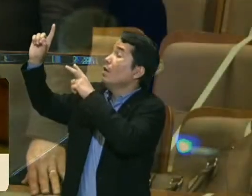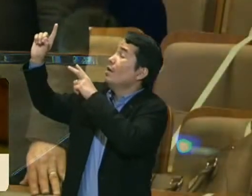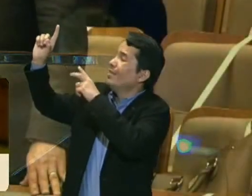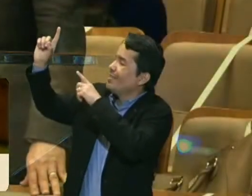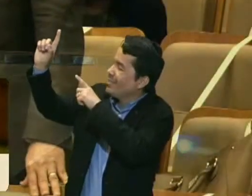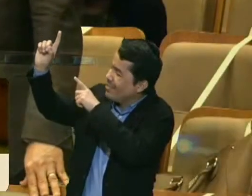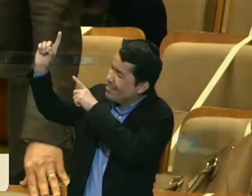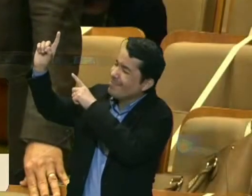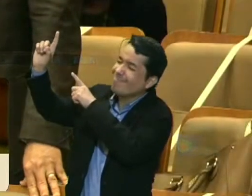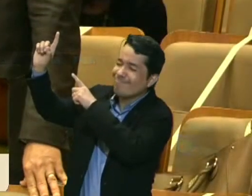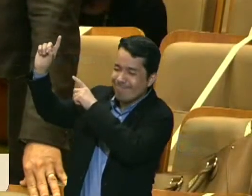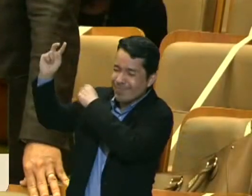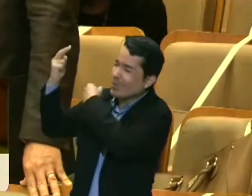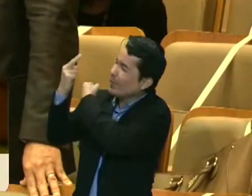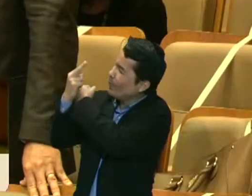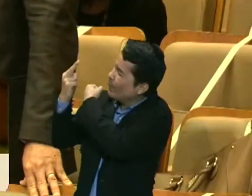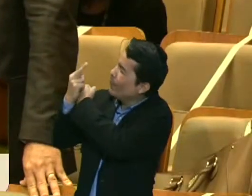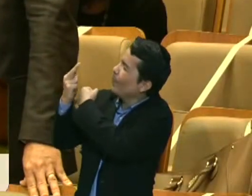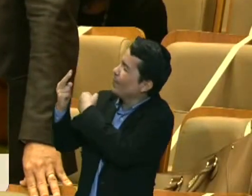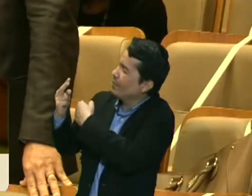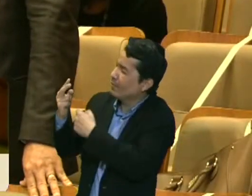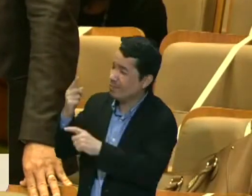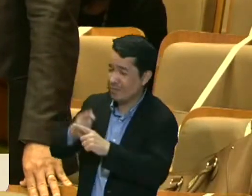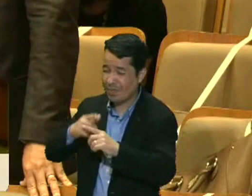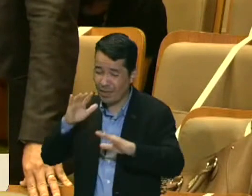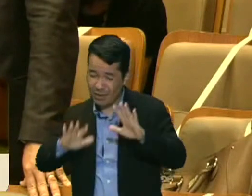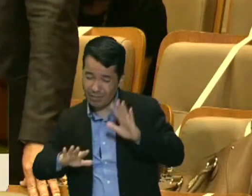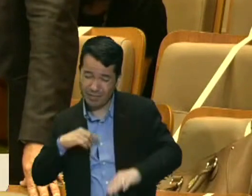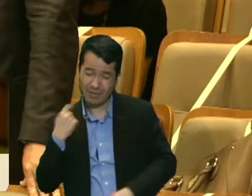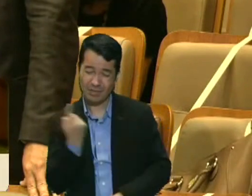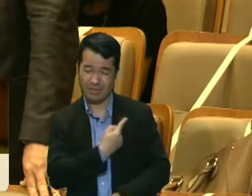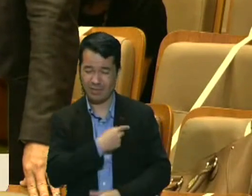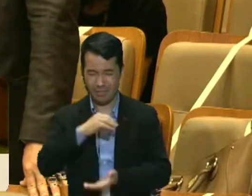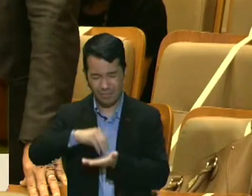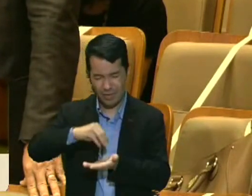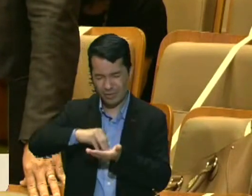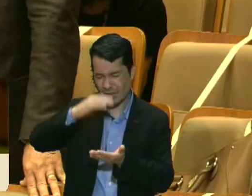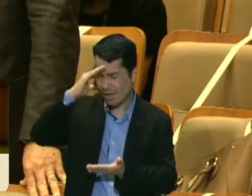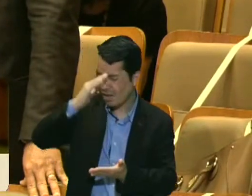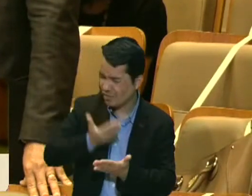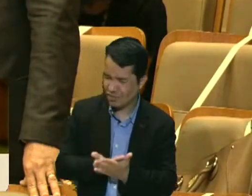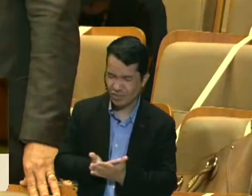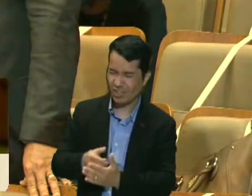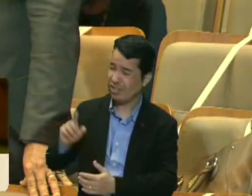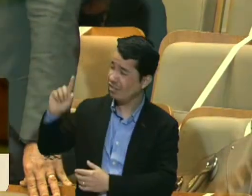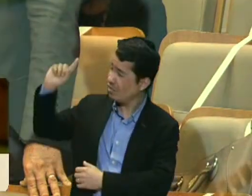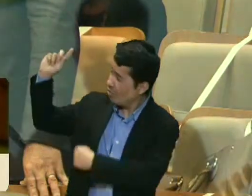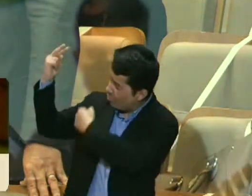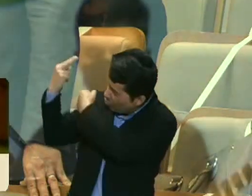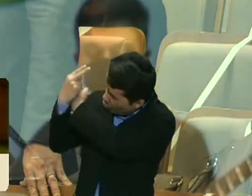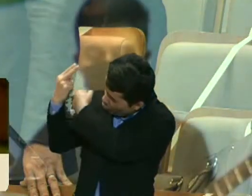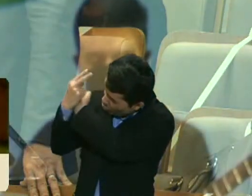fé aquilo que eu não vejo, mas eu tinha que aprender a crer no Senhor.